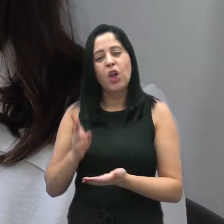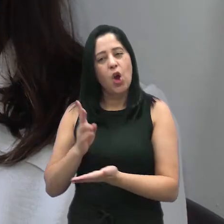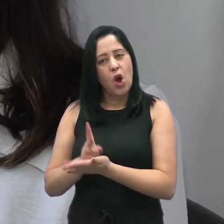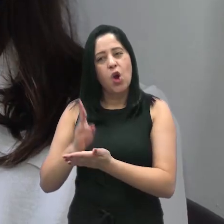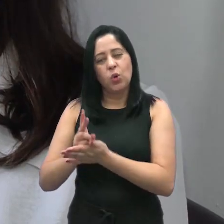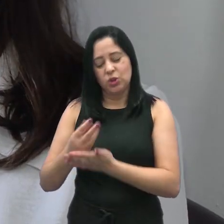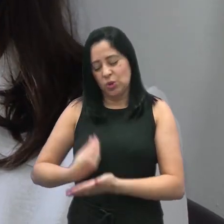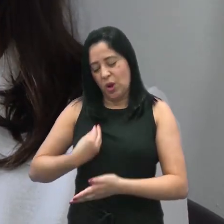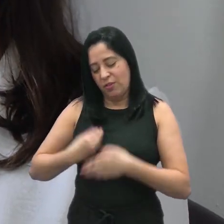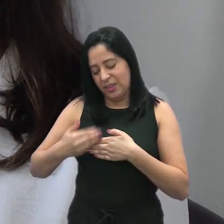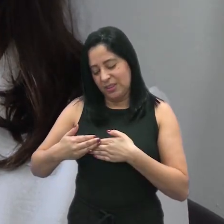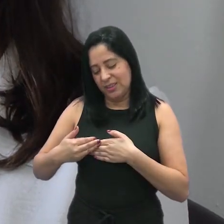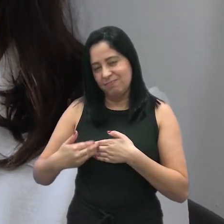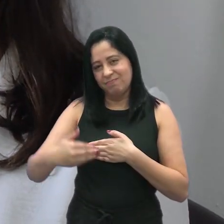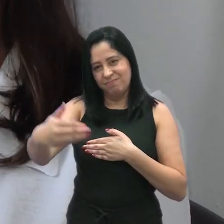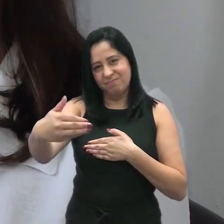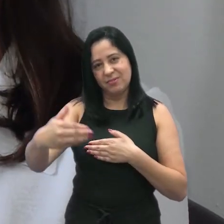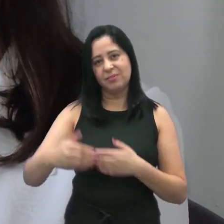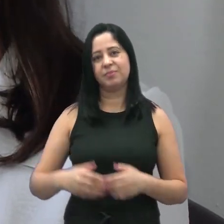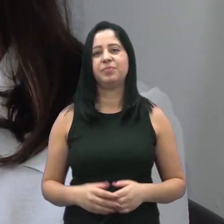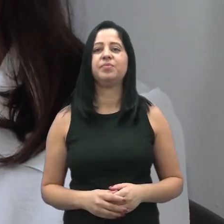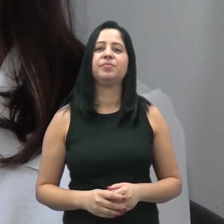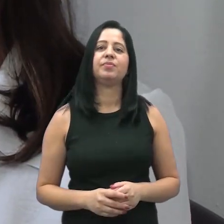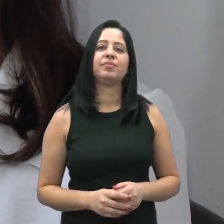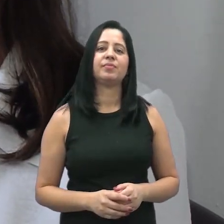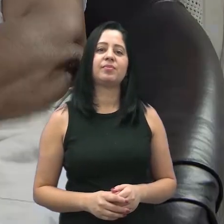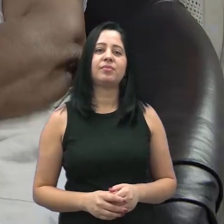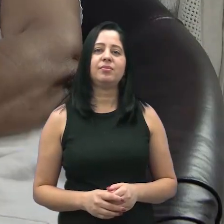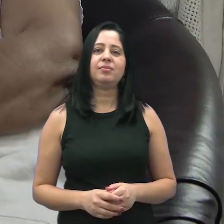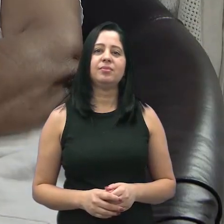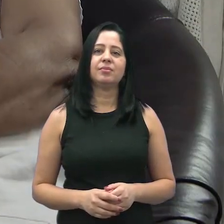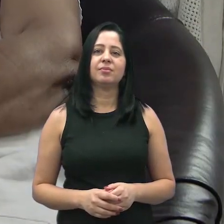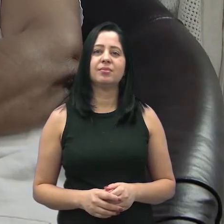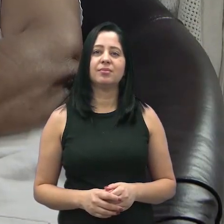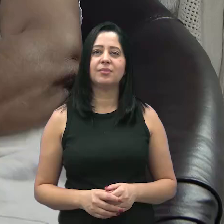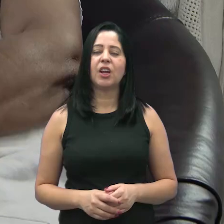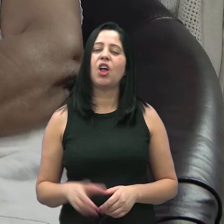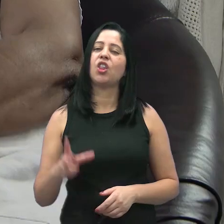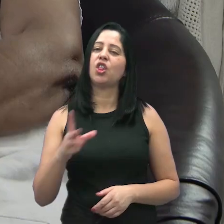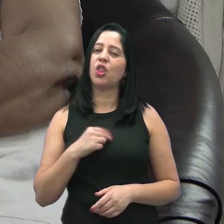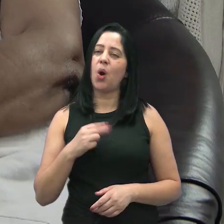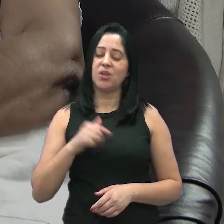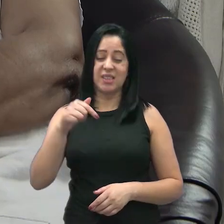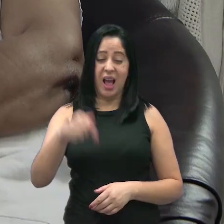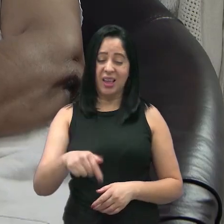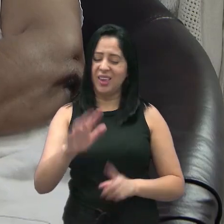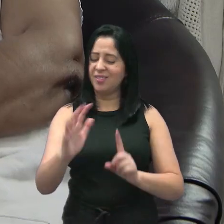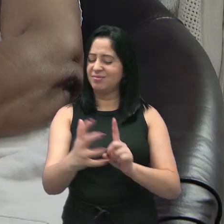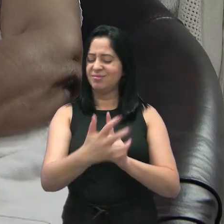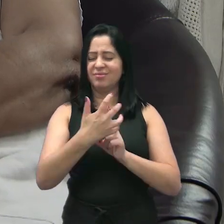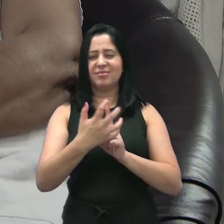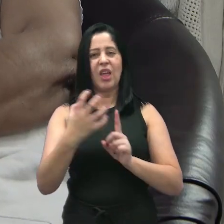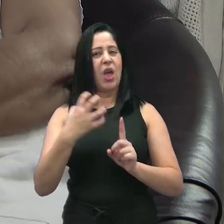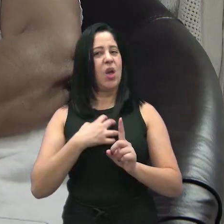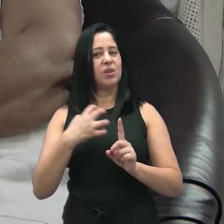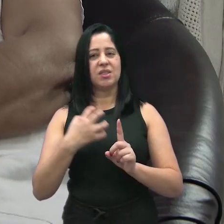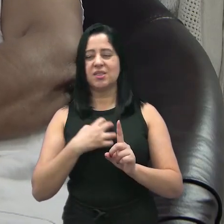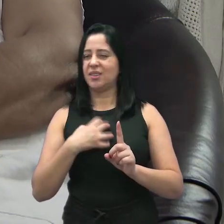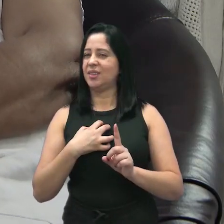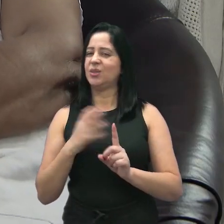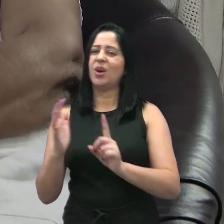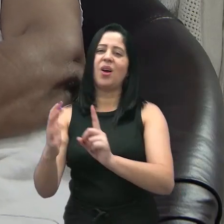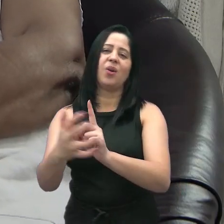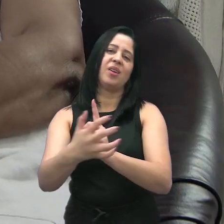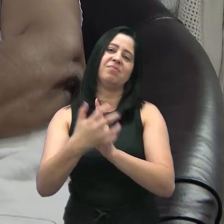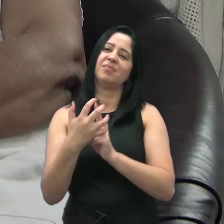isso, continuar seguindo esse legado dele. Aqui é um acolhimento. Aqui todo mundo ser